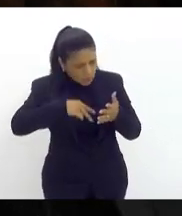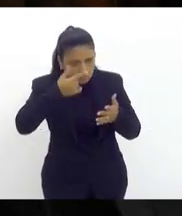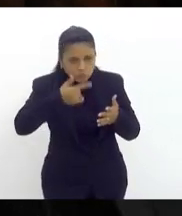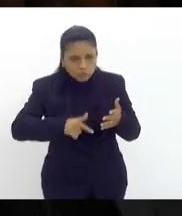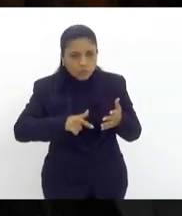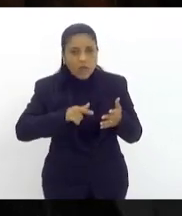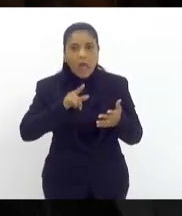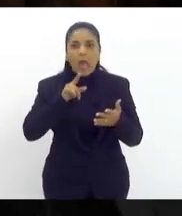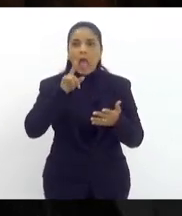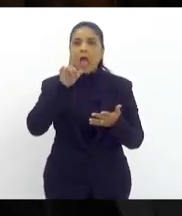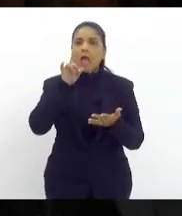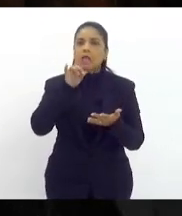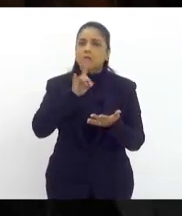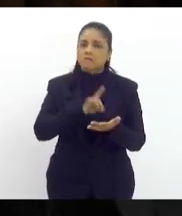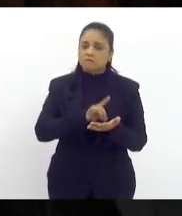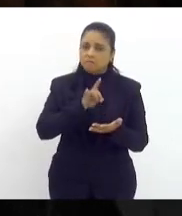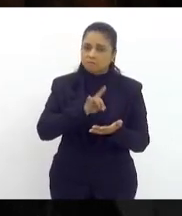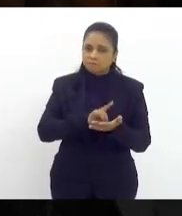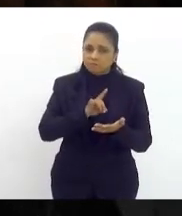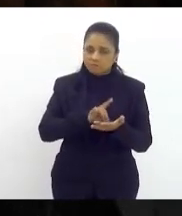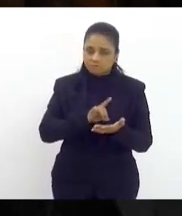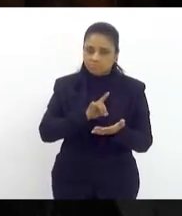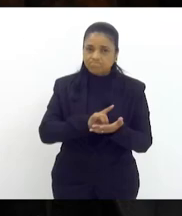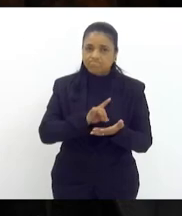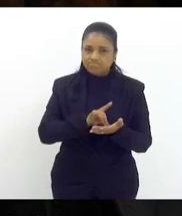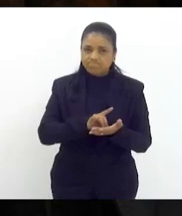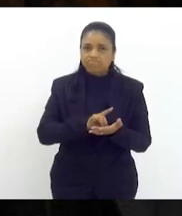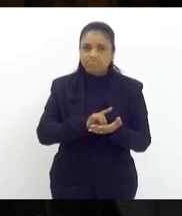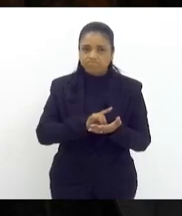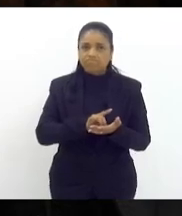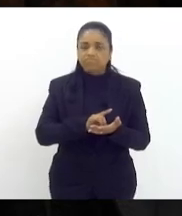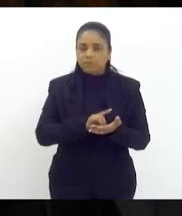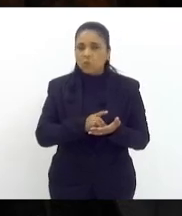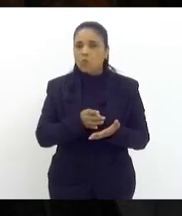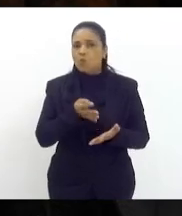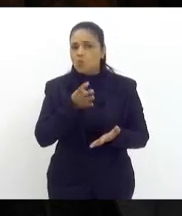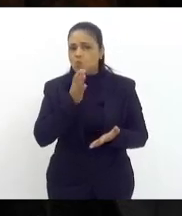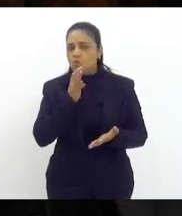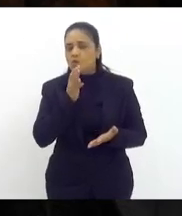o ganho e eu reconheço o ganho